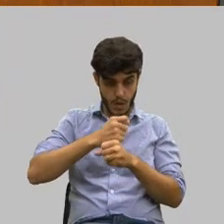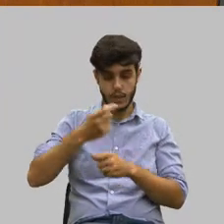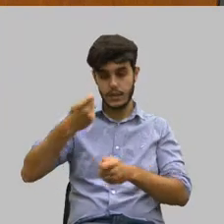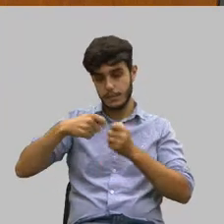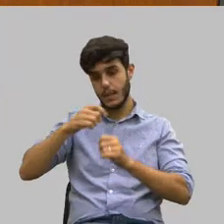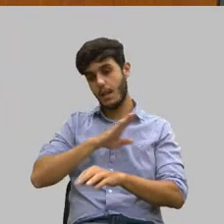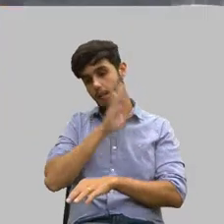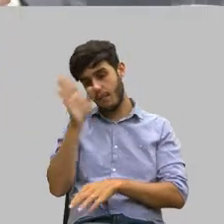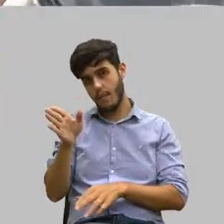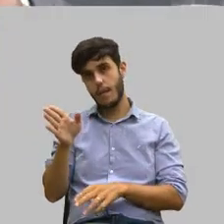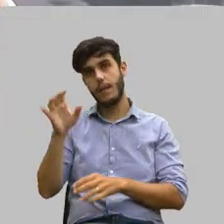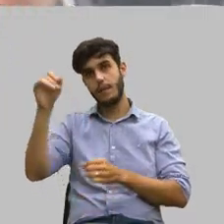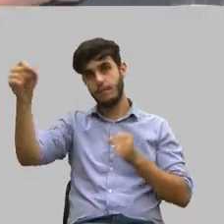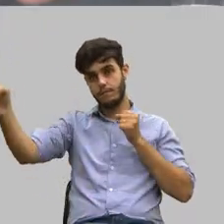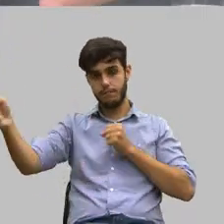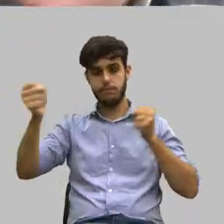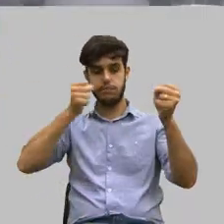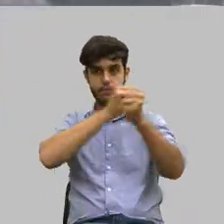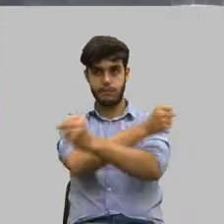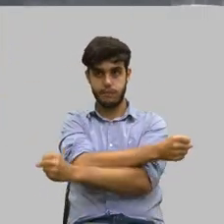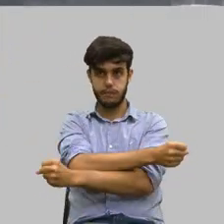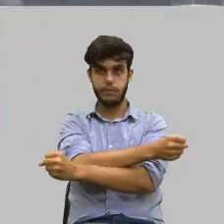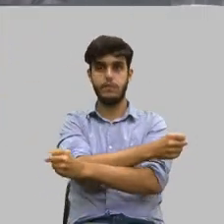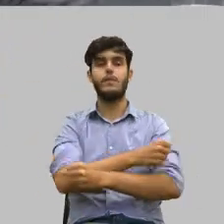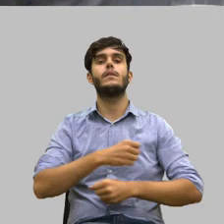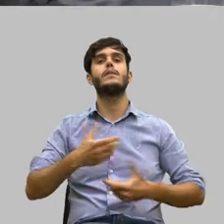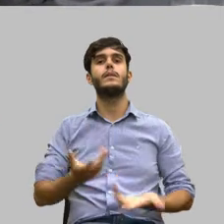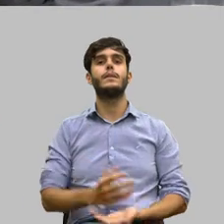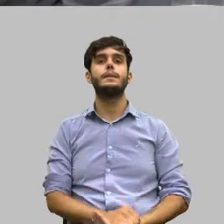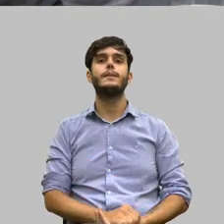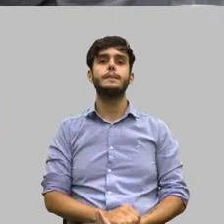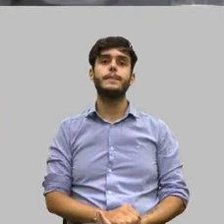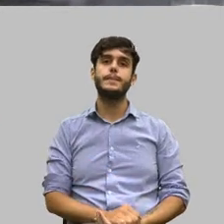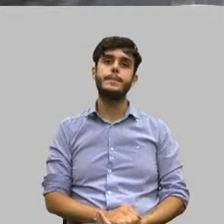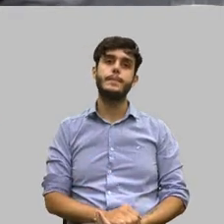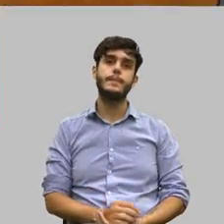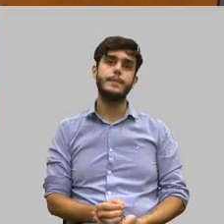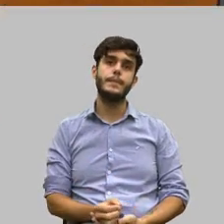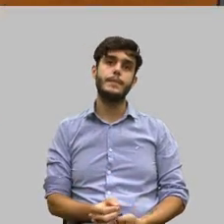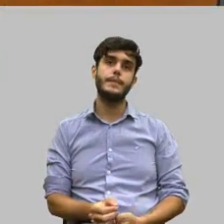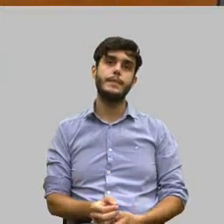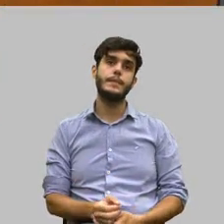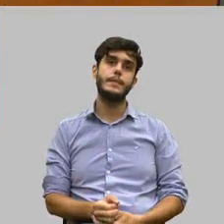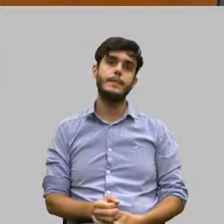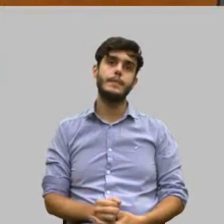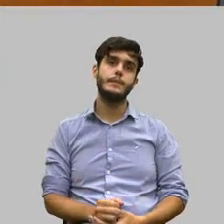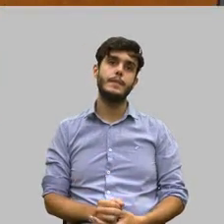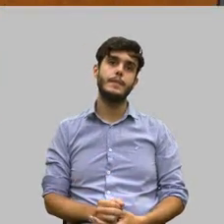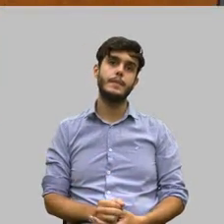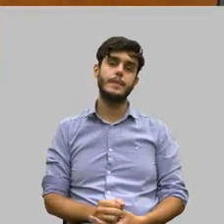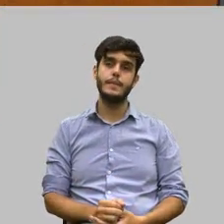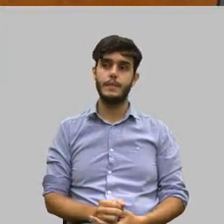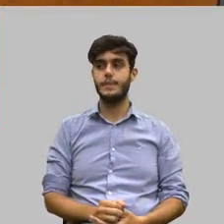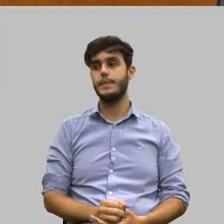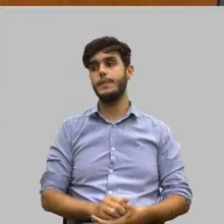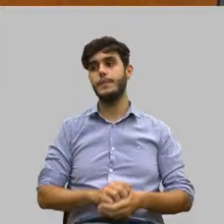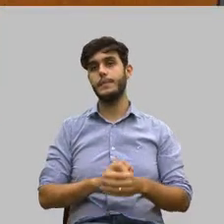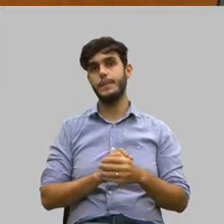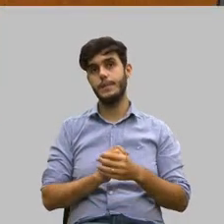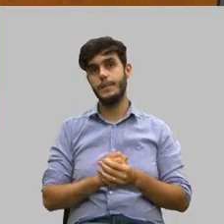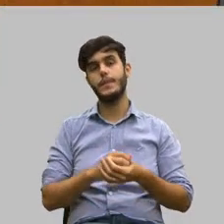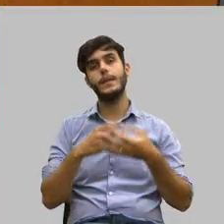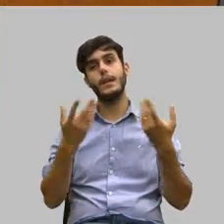em Brumadinho esse vá todo para atender a população eh então com relação a esse déficit e